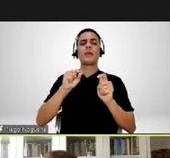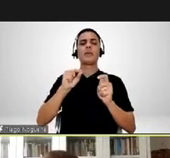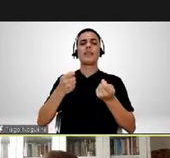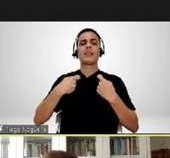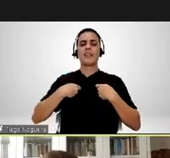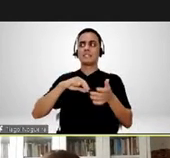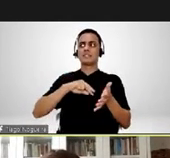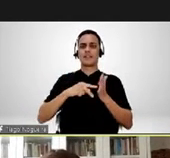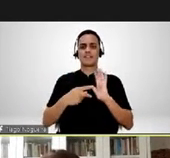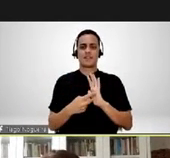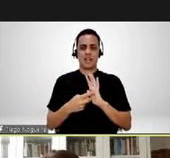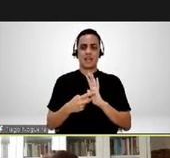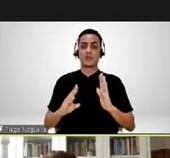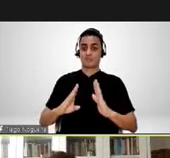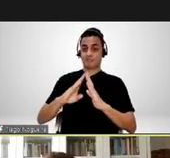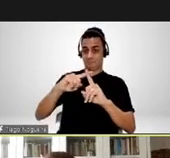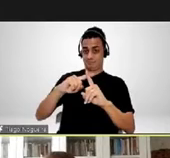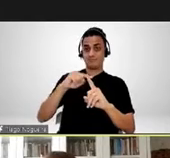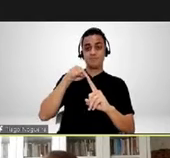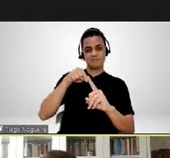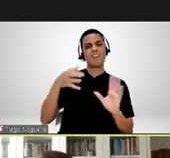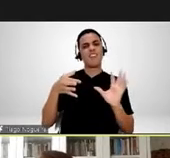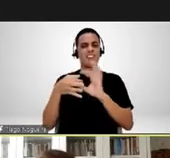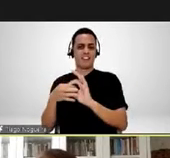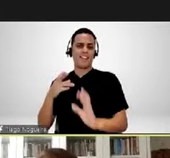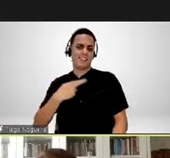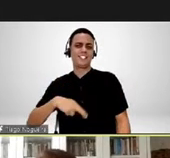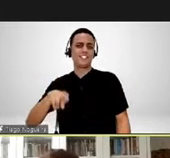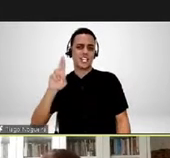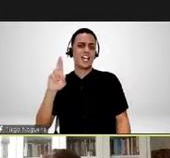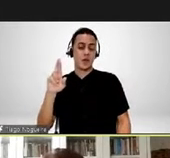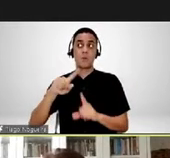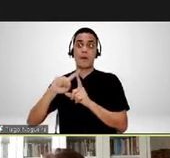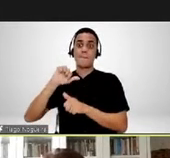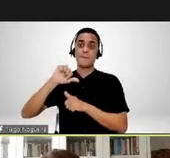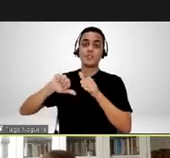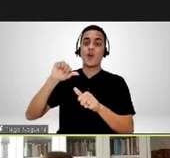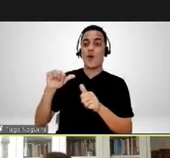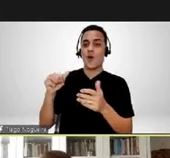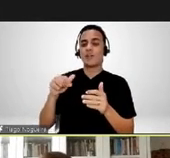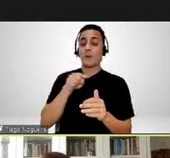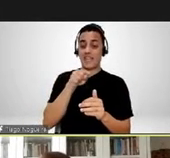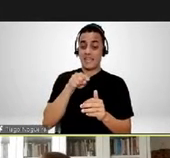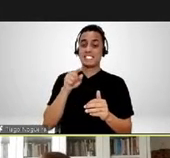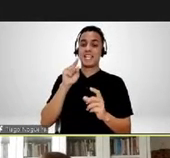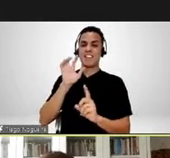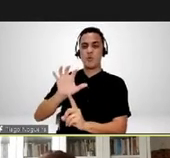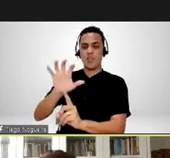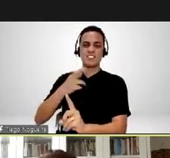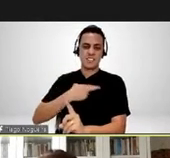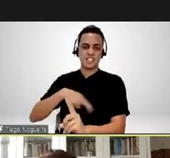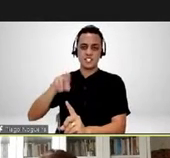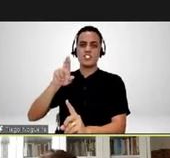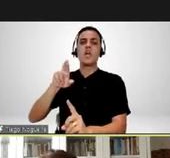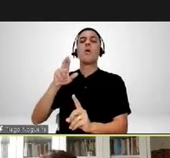da sua destinação religiosa. Essa destinação vai ser inspiração para essa intervenção dos